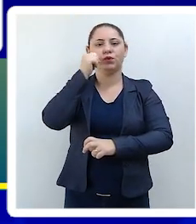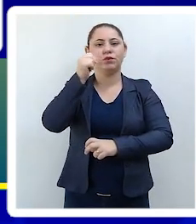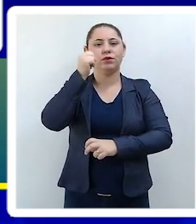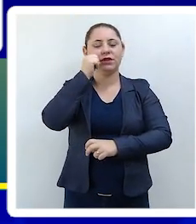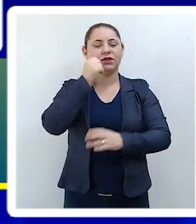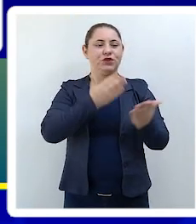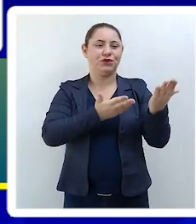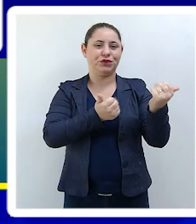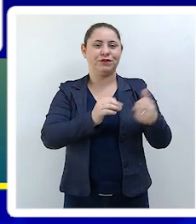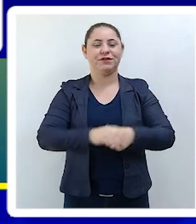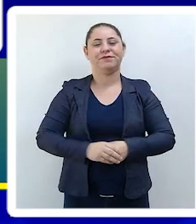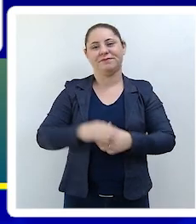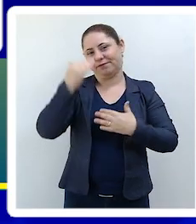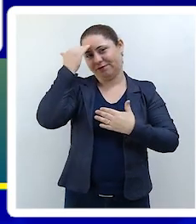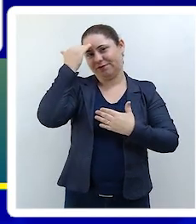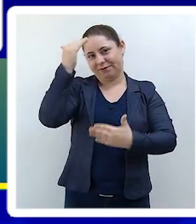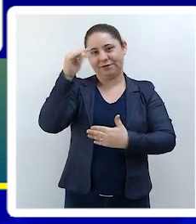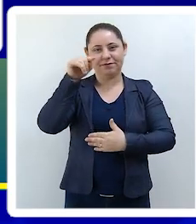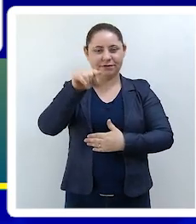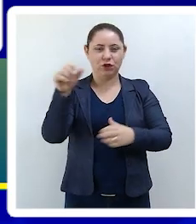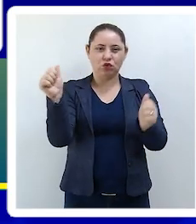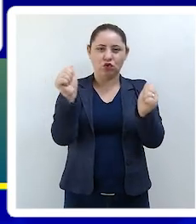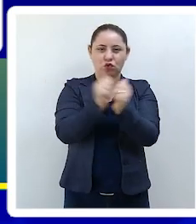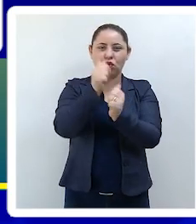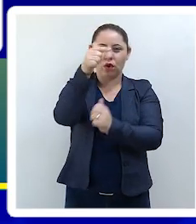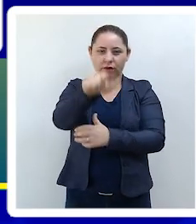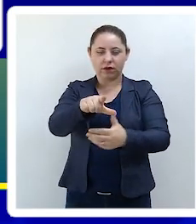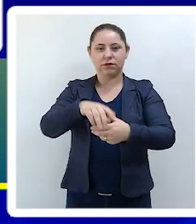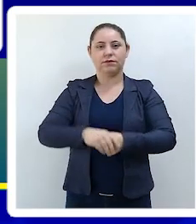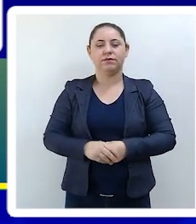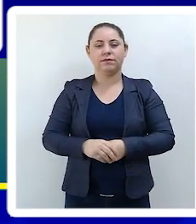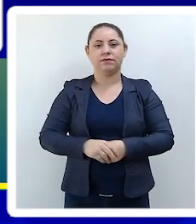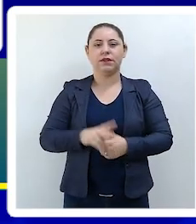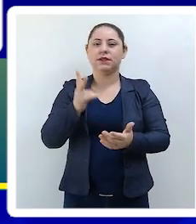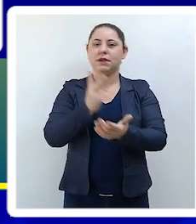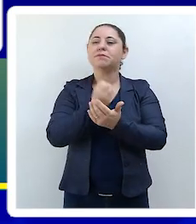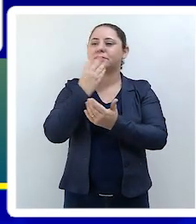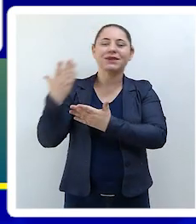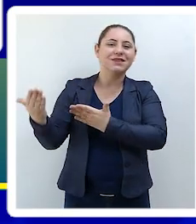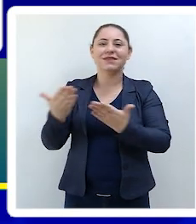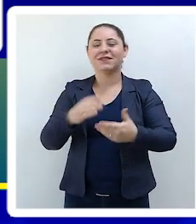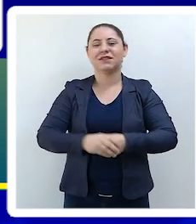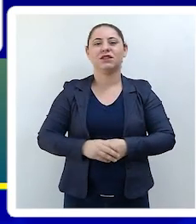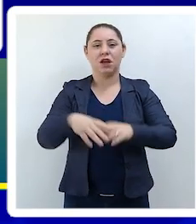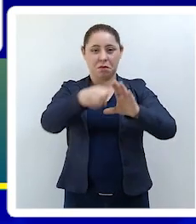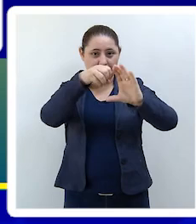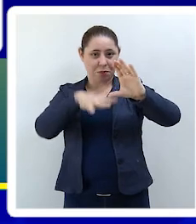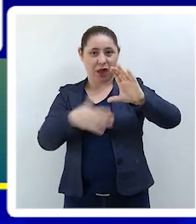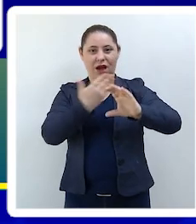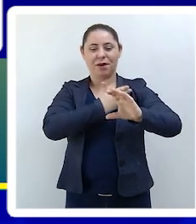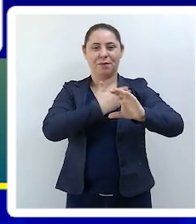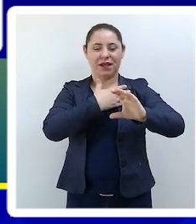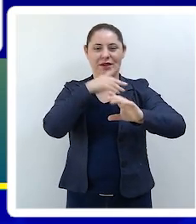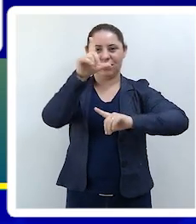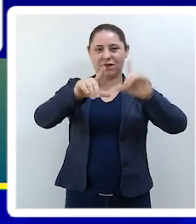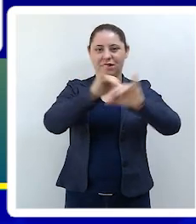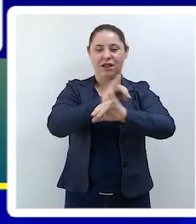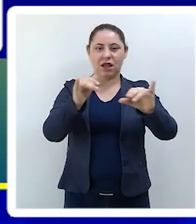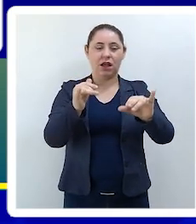mulheres e meninas. Muito obrigado a você que esteve conosco mais uma vez. Você é sempre muito bem-vindo aqui. Compartilhe com seus amigos esse programa